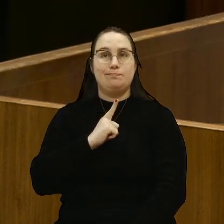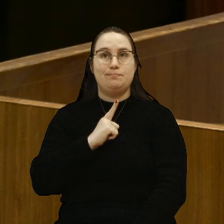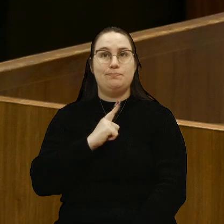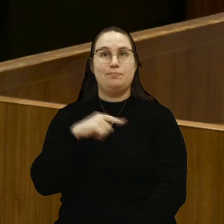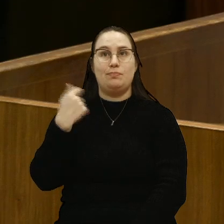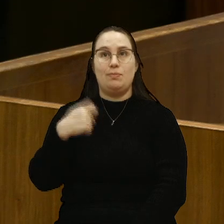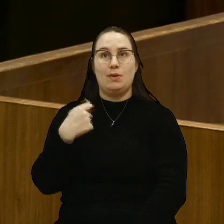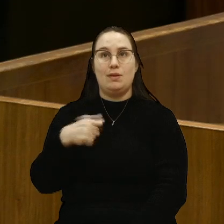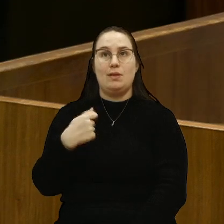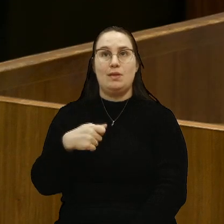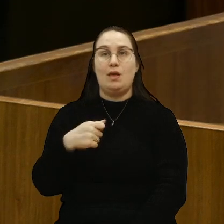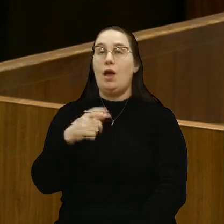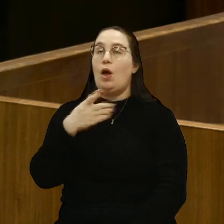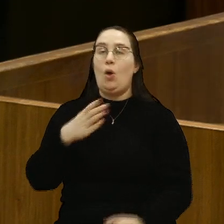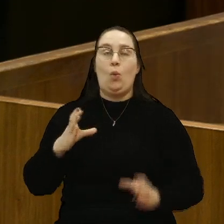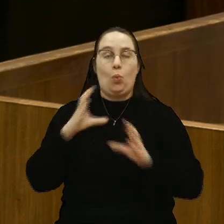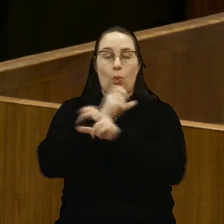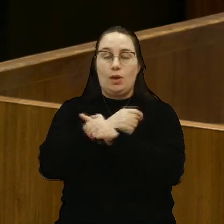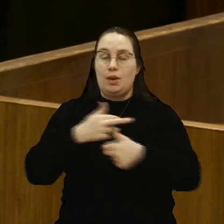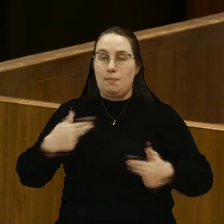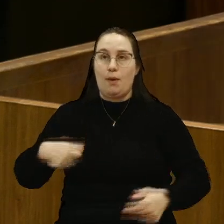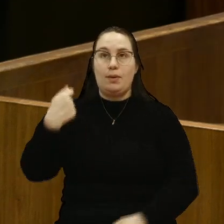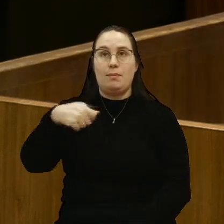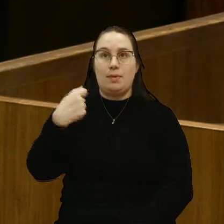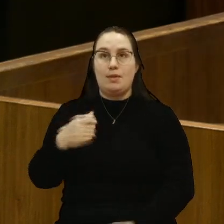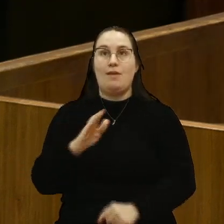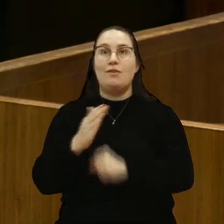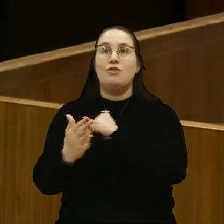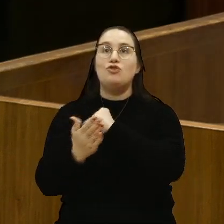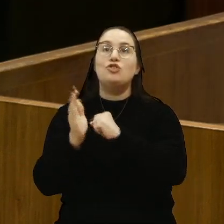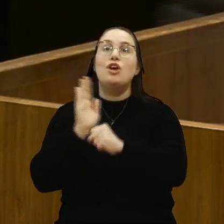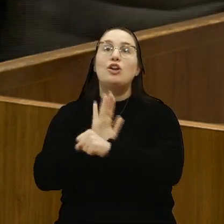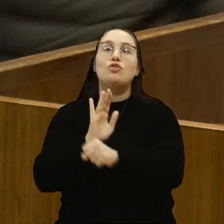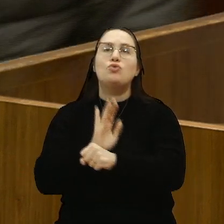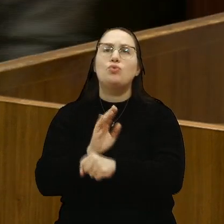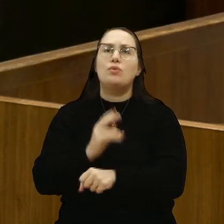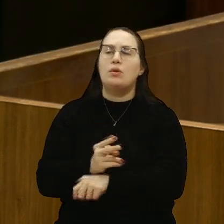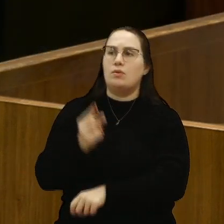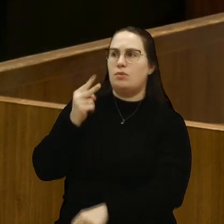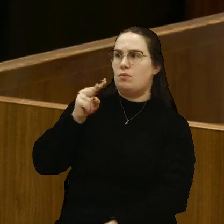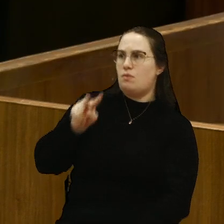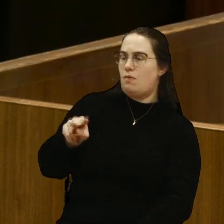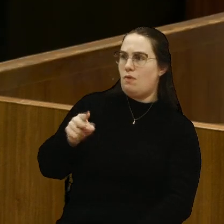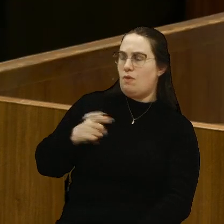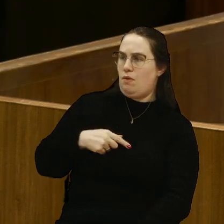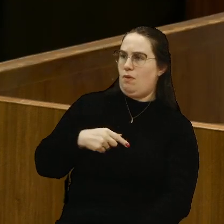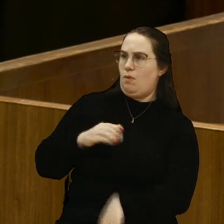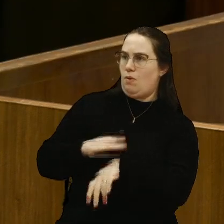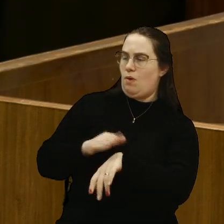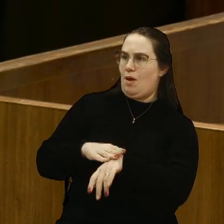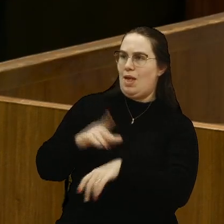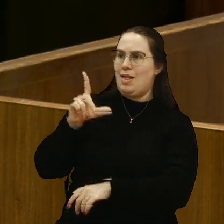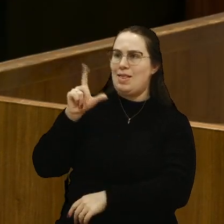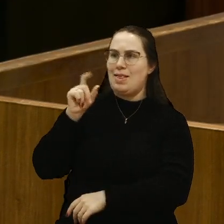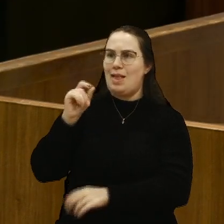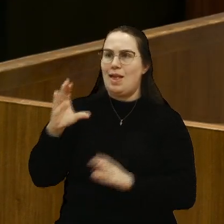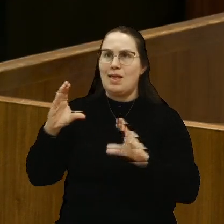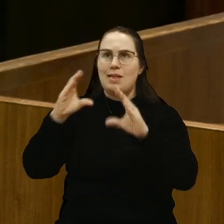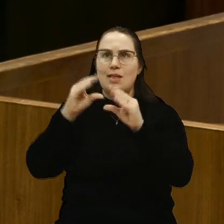da nossa ajuda. E aí eu pergunto para vocês, se vocês se depararem com uma situação dessas às 10 horas da